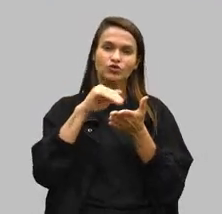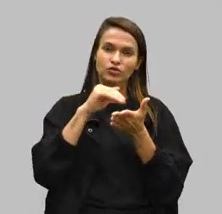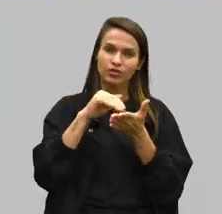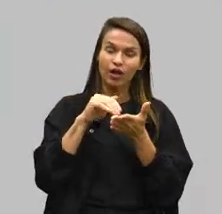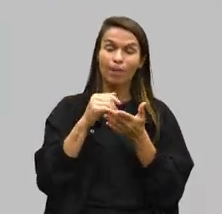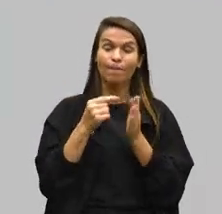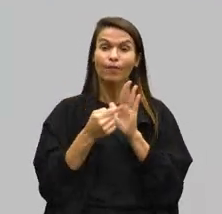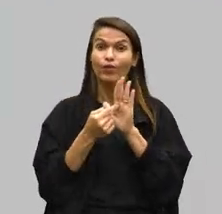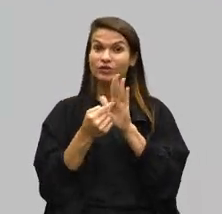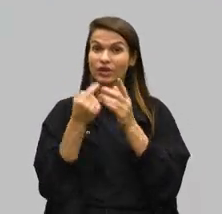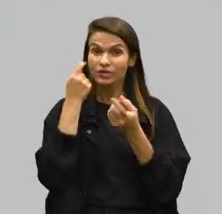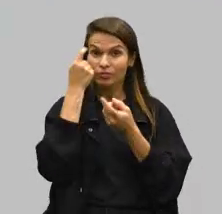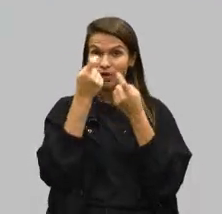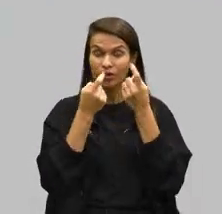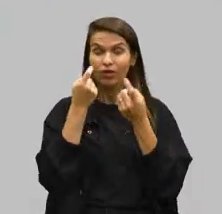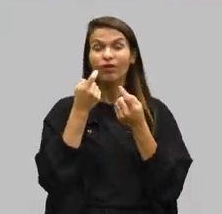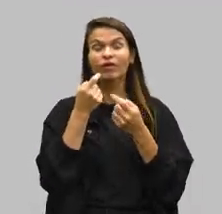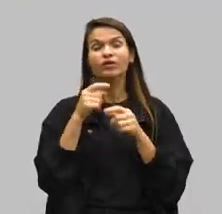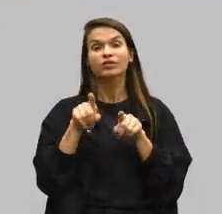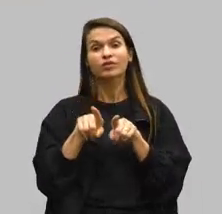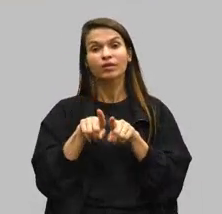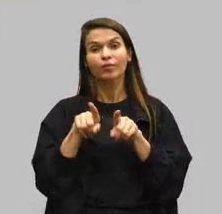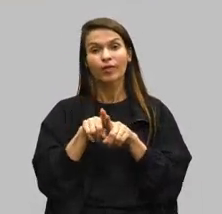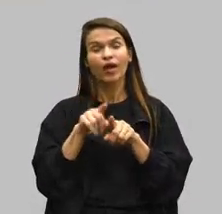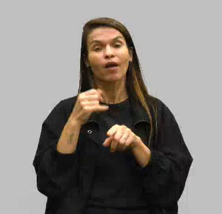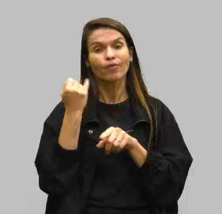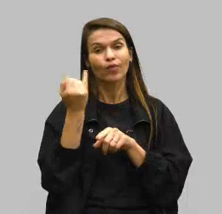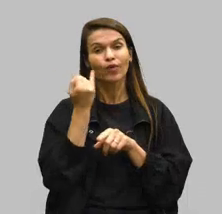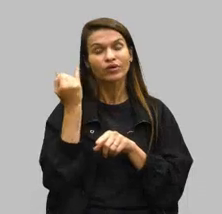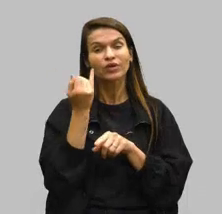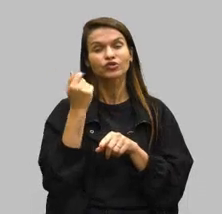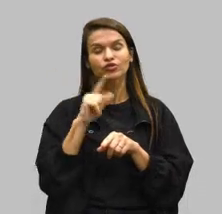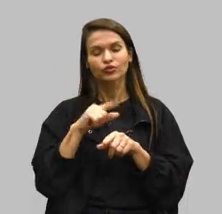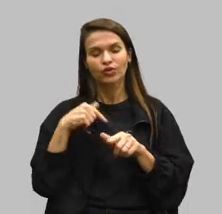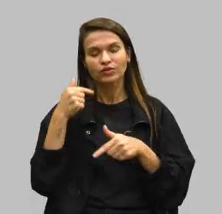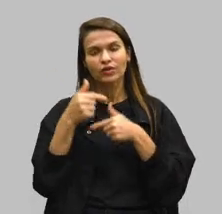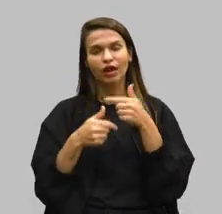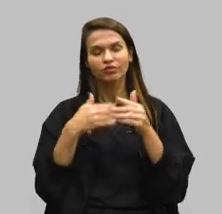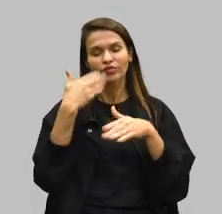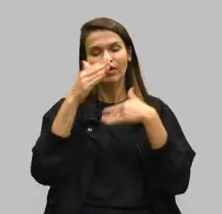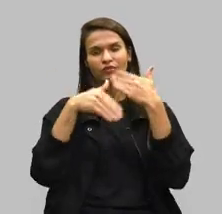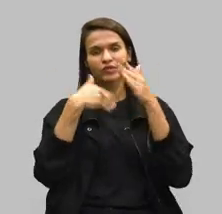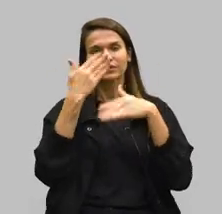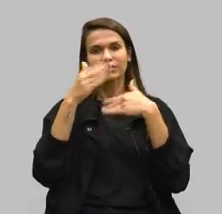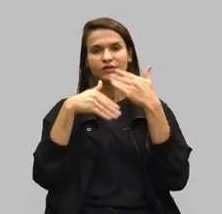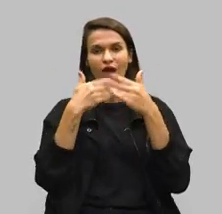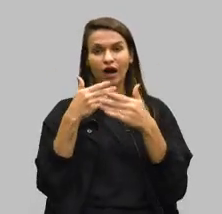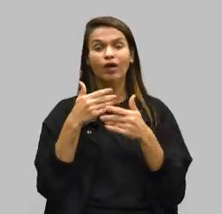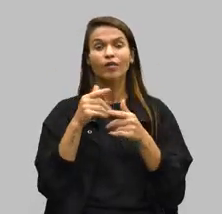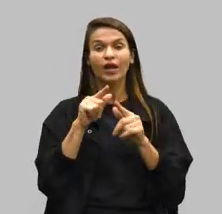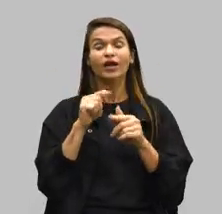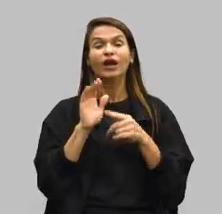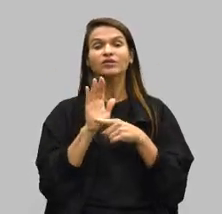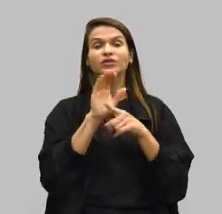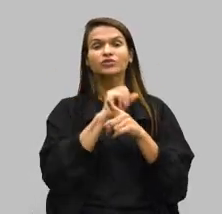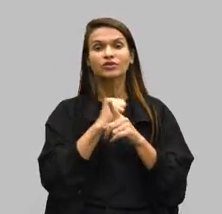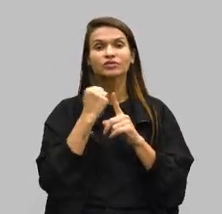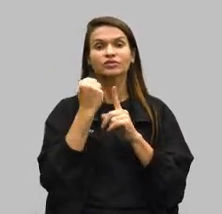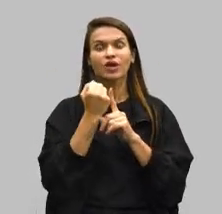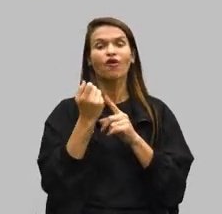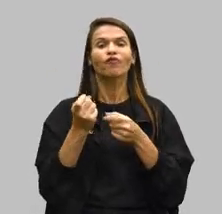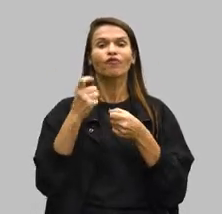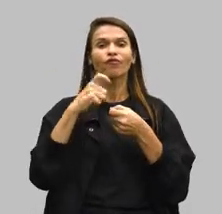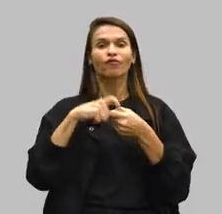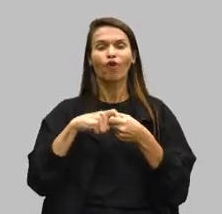preocupação e a necessidade né da gente trabalhar e avançar para que a assistência social volte